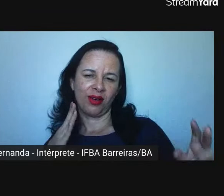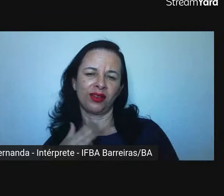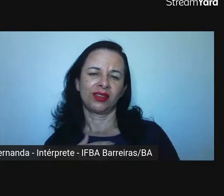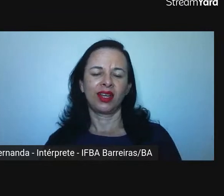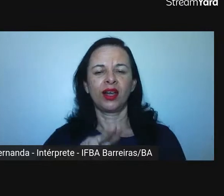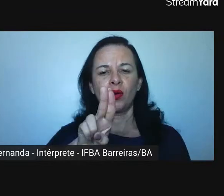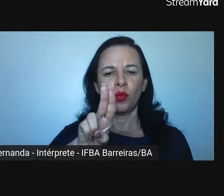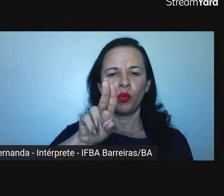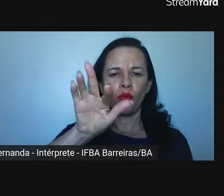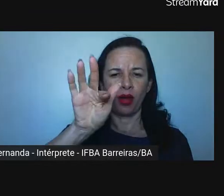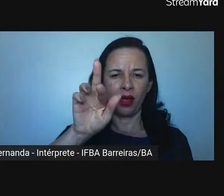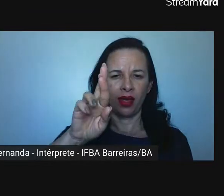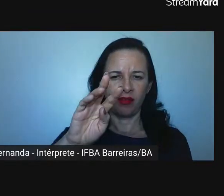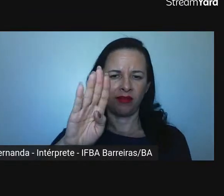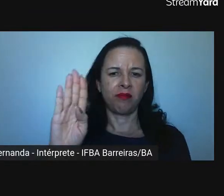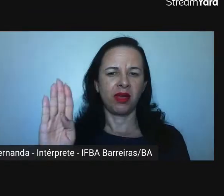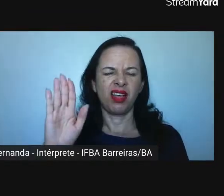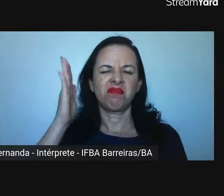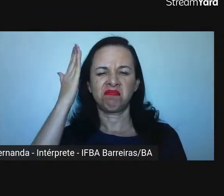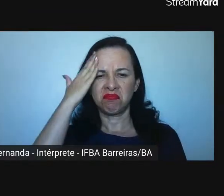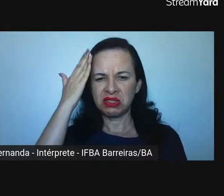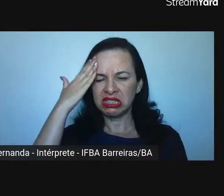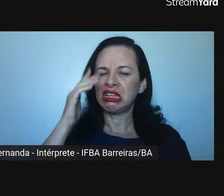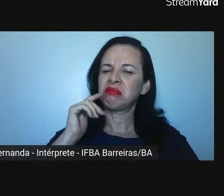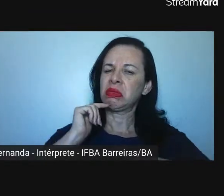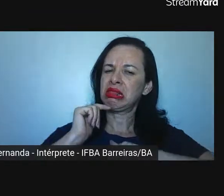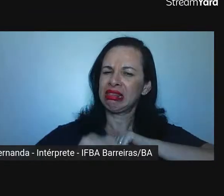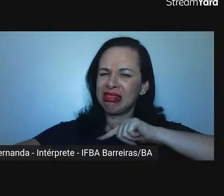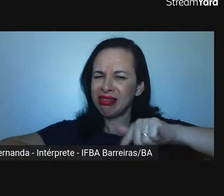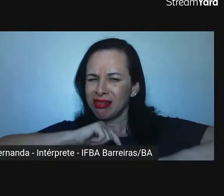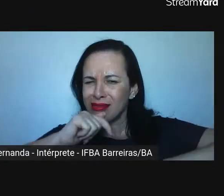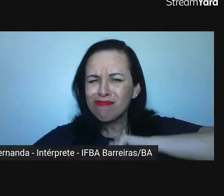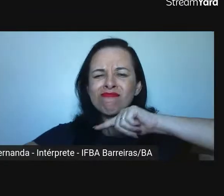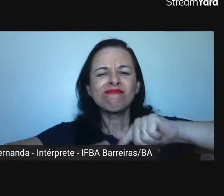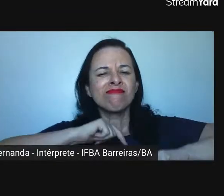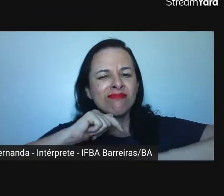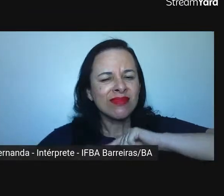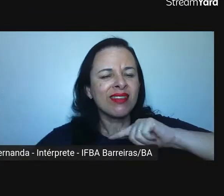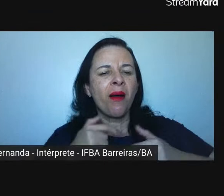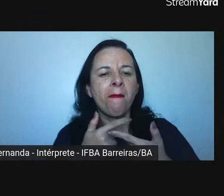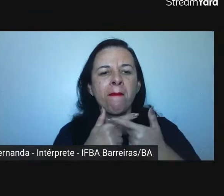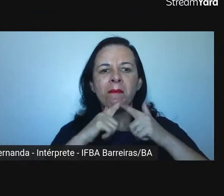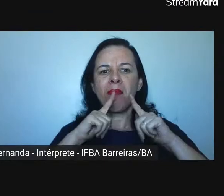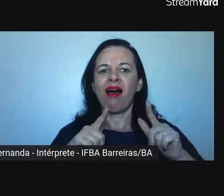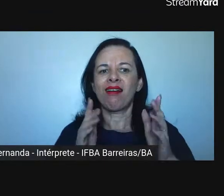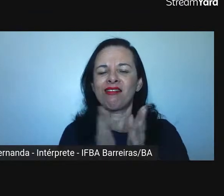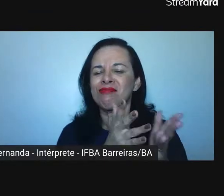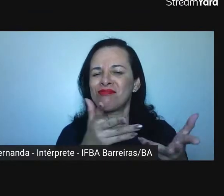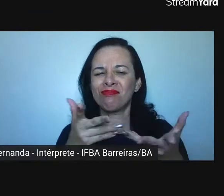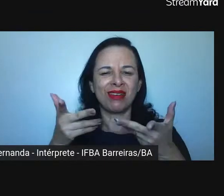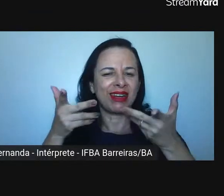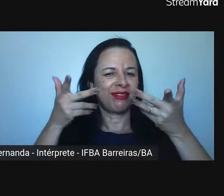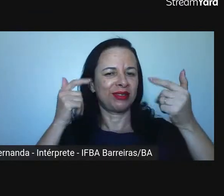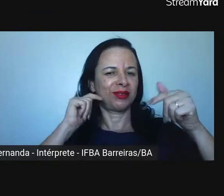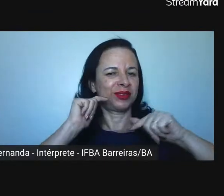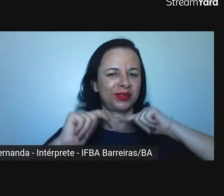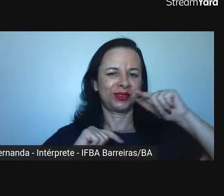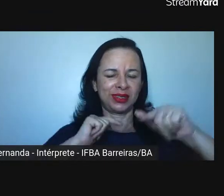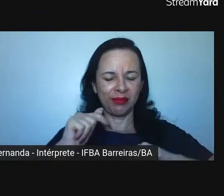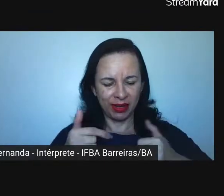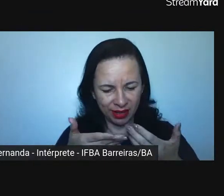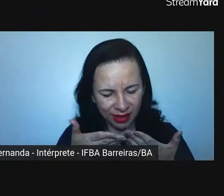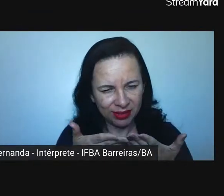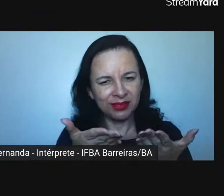sei o trabalho que é e ao mesmo tempo a gratificação que dá em proporcionarmos e trabalharmos é para que um